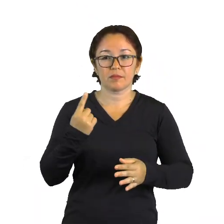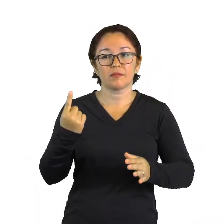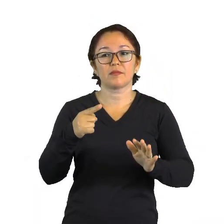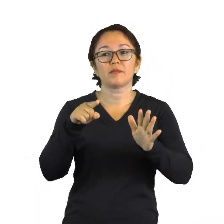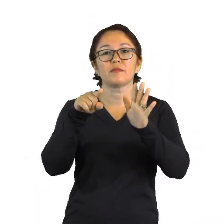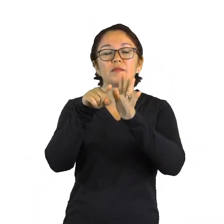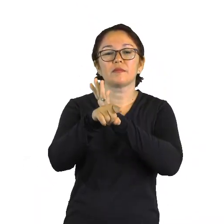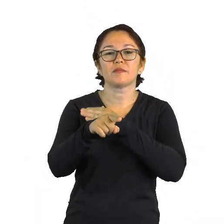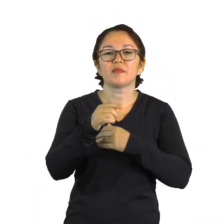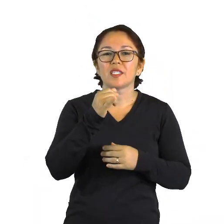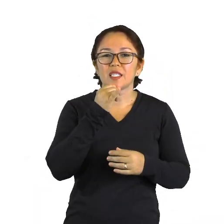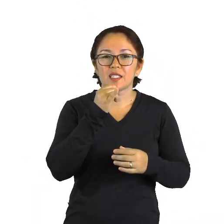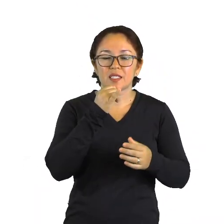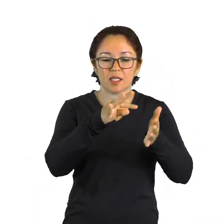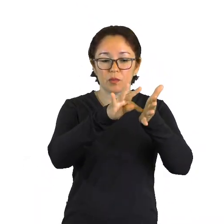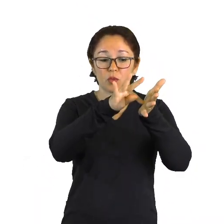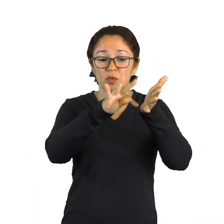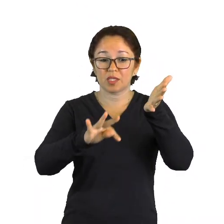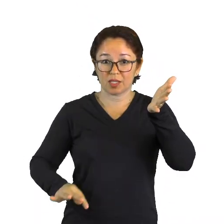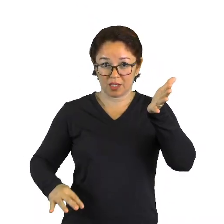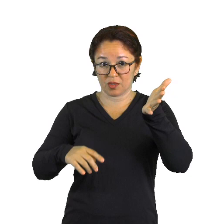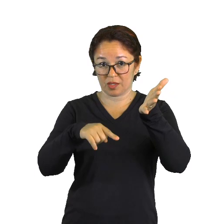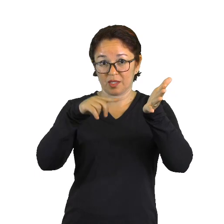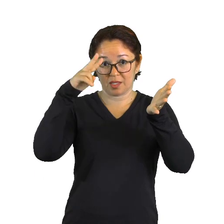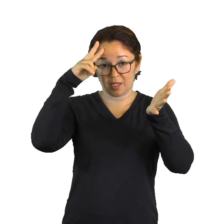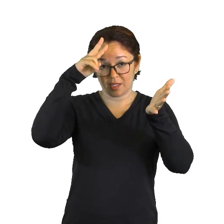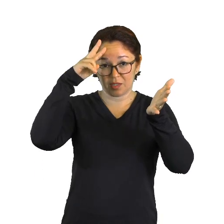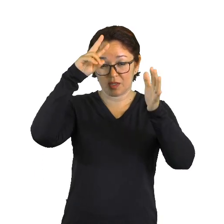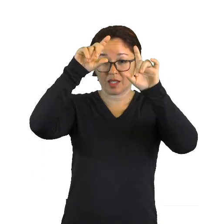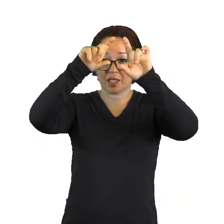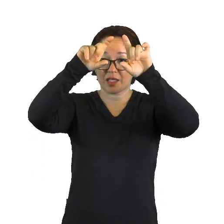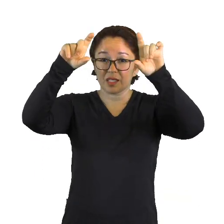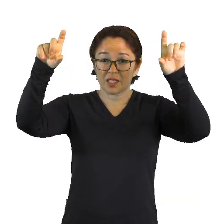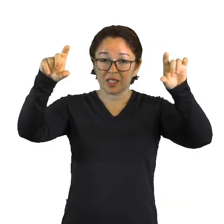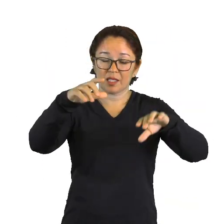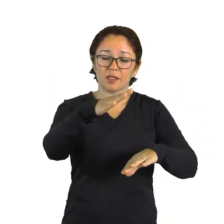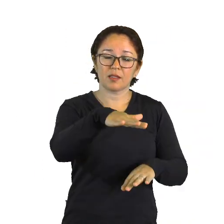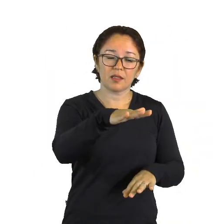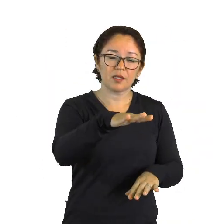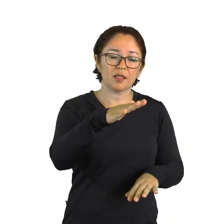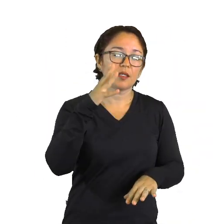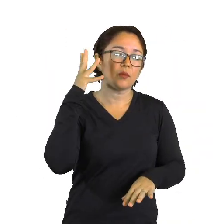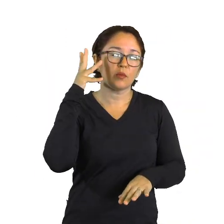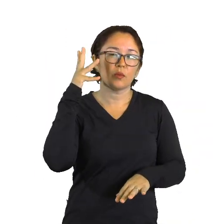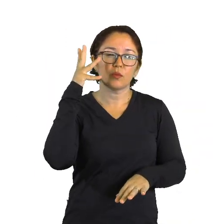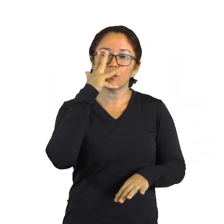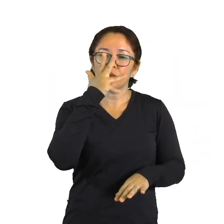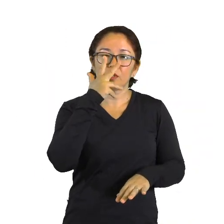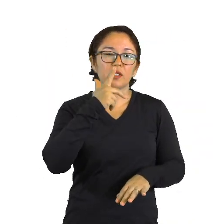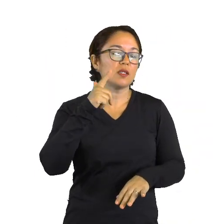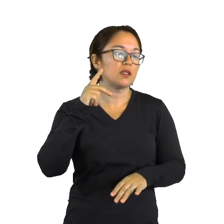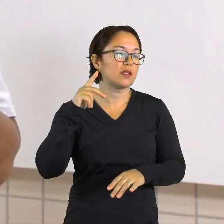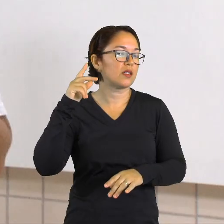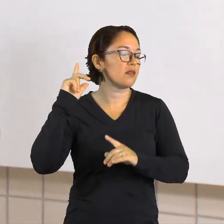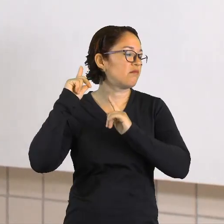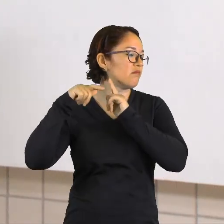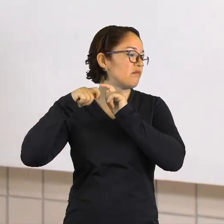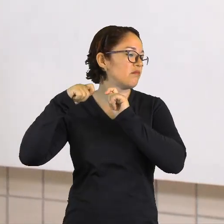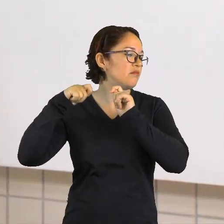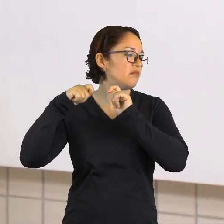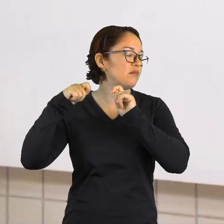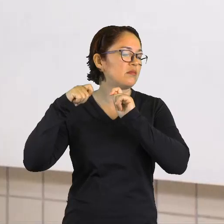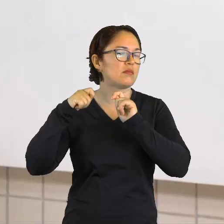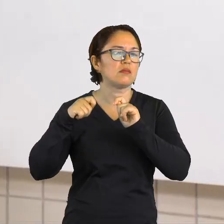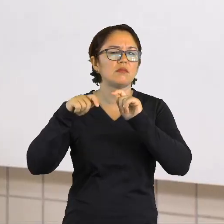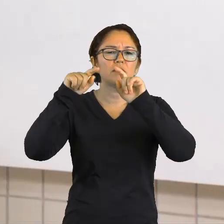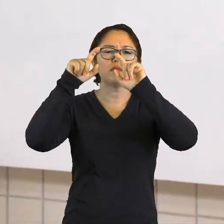o título do texto é Menina Bonita do Laço de Fita? Por quê? Por que o título da história é